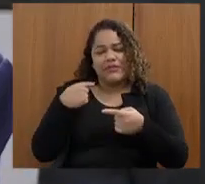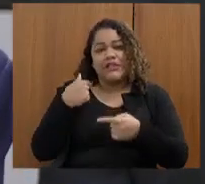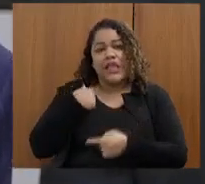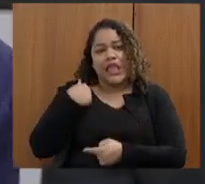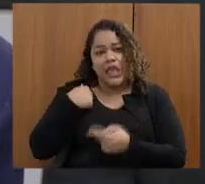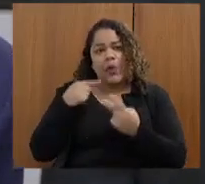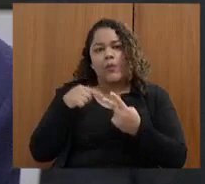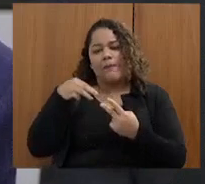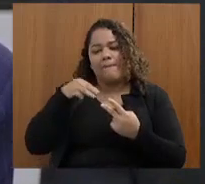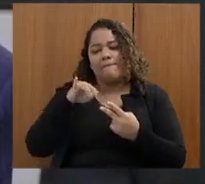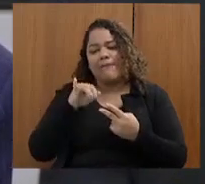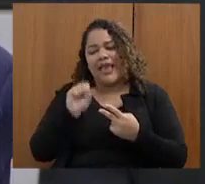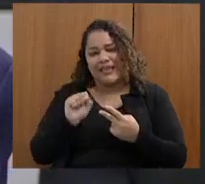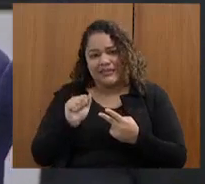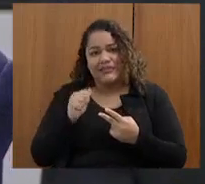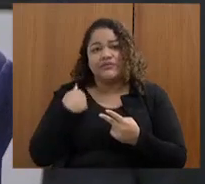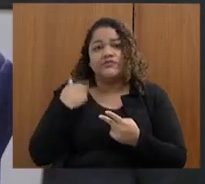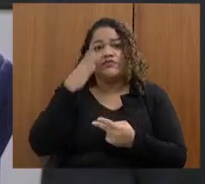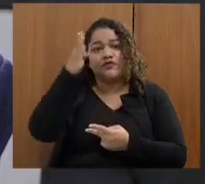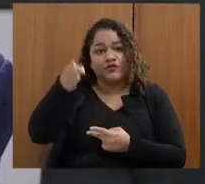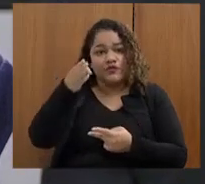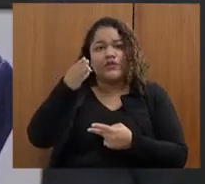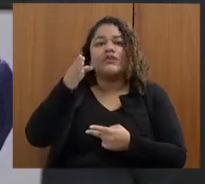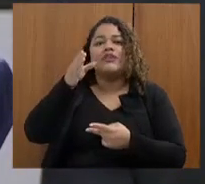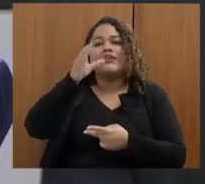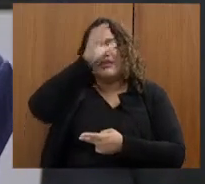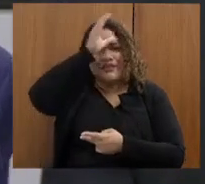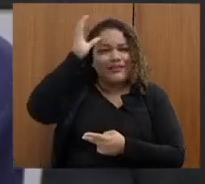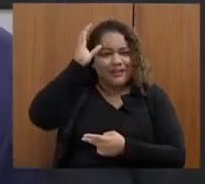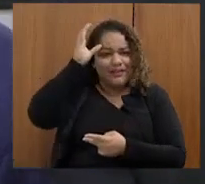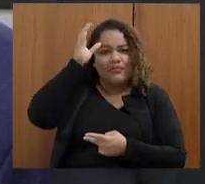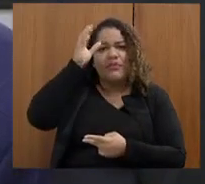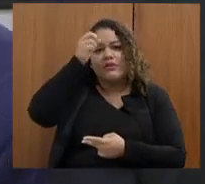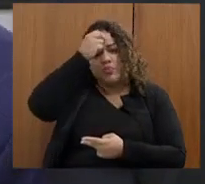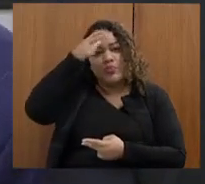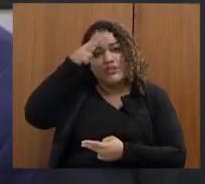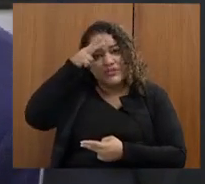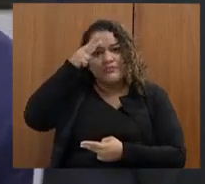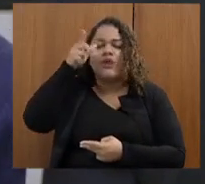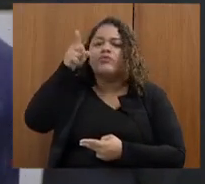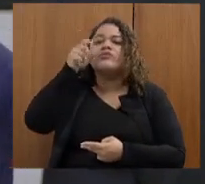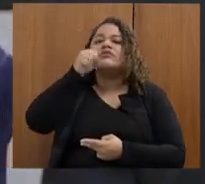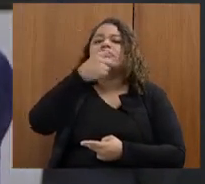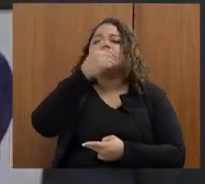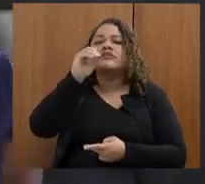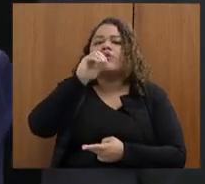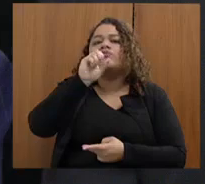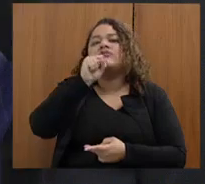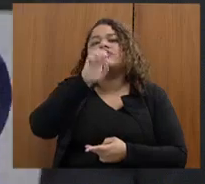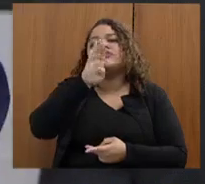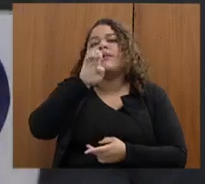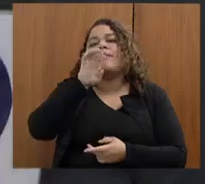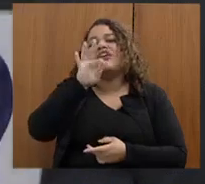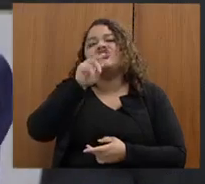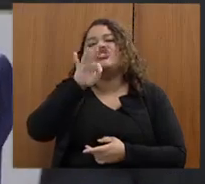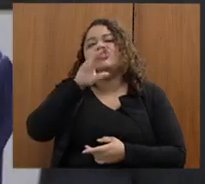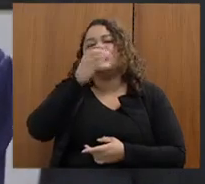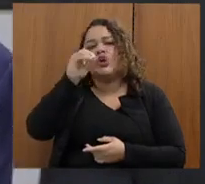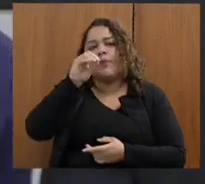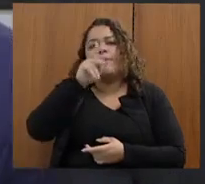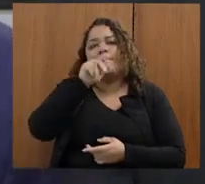na Câmara Municipal de São Sebastião do Paraíso na formação de mais de 200 jovens trilhas do futuro